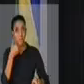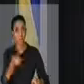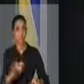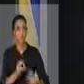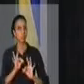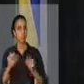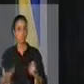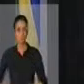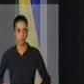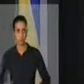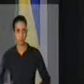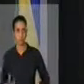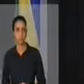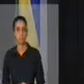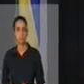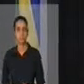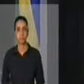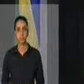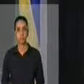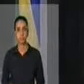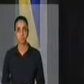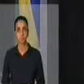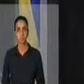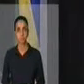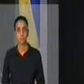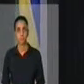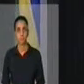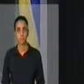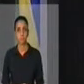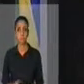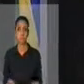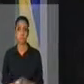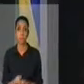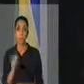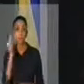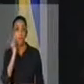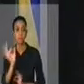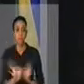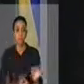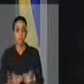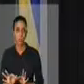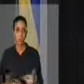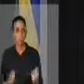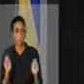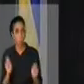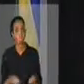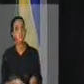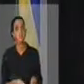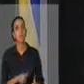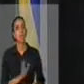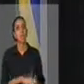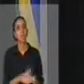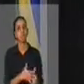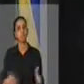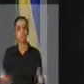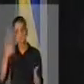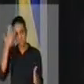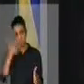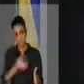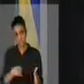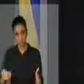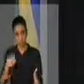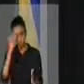e o ajuste da informação de gestão para cumprir a lei dos 60 dias. Então, faço aqui